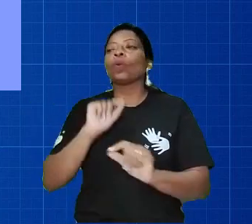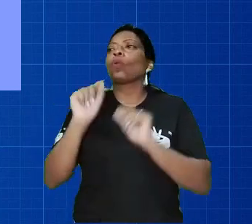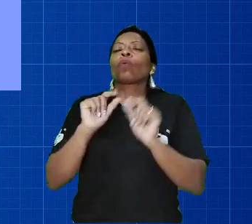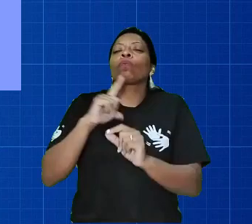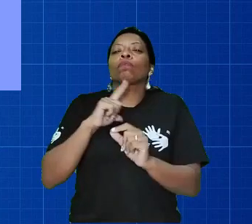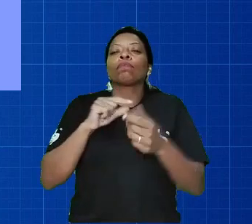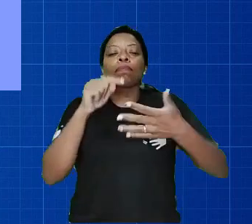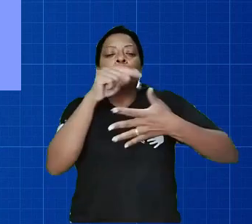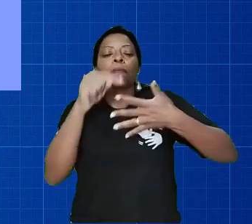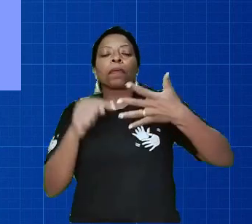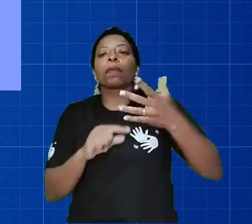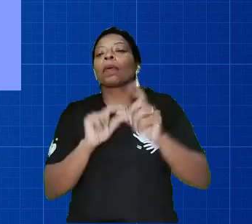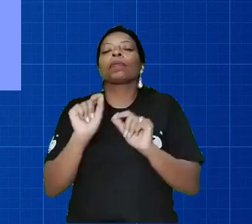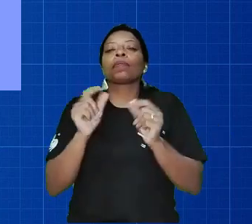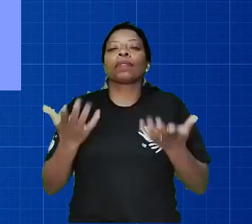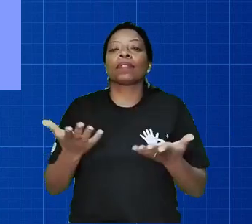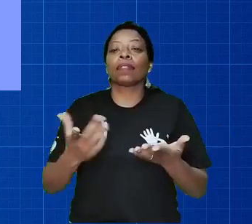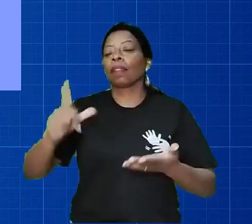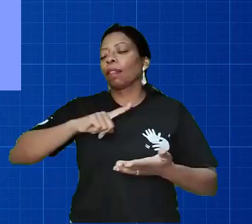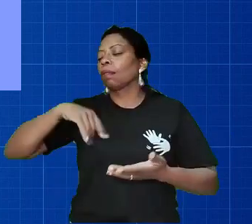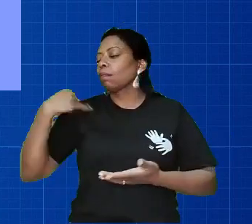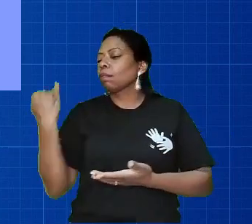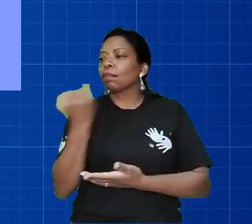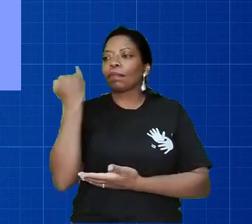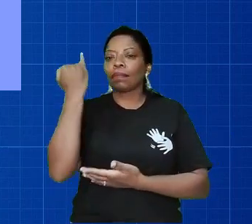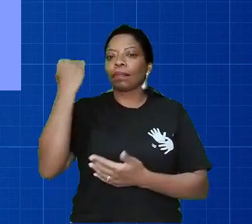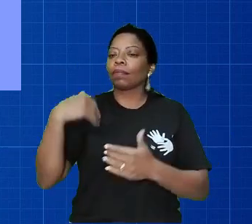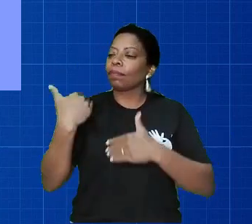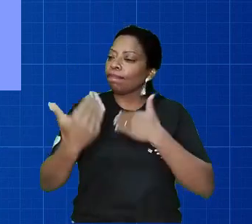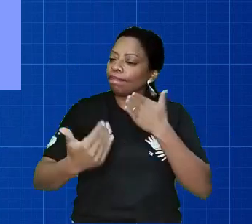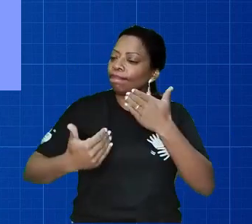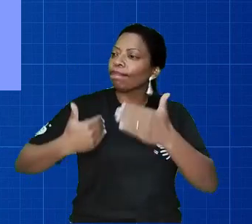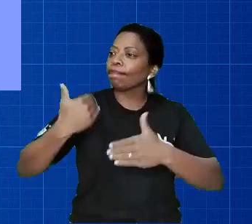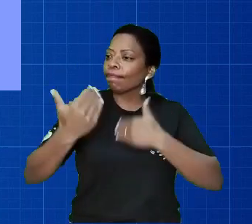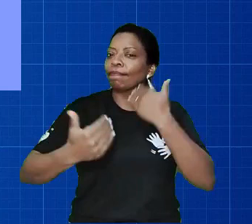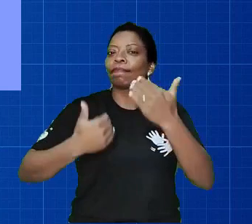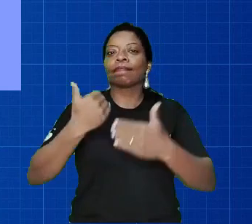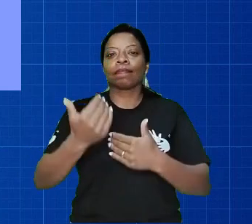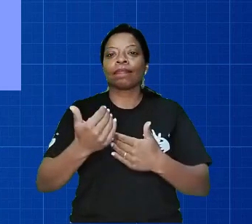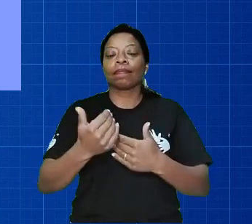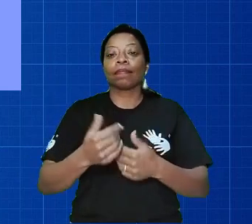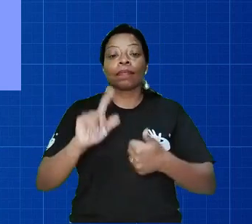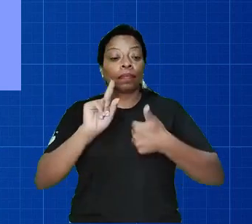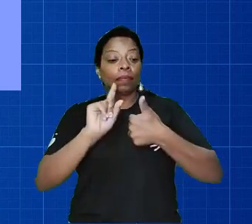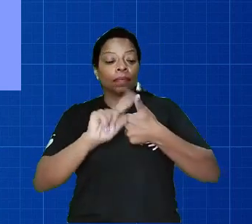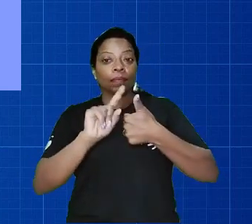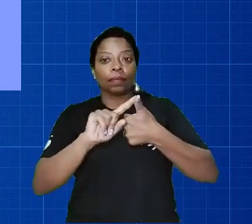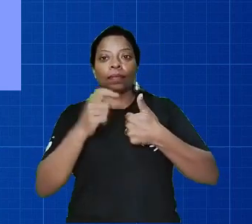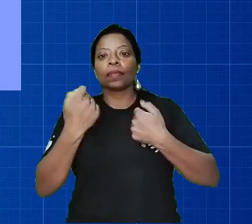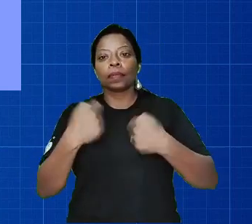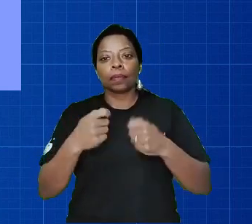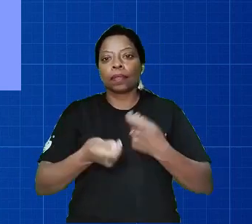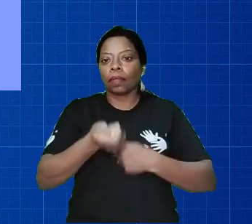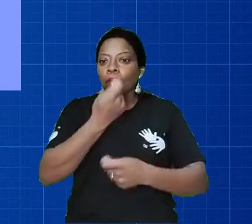atribuições importantes para o andamento da unidade educacional. O primeiro é administrar